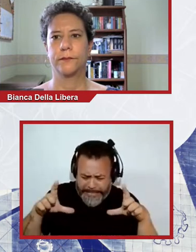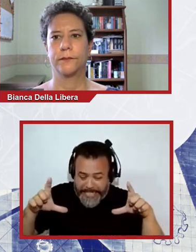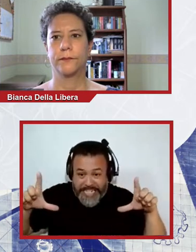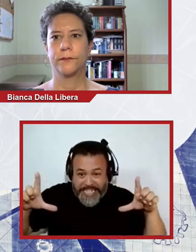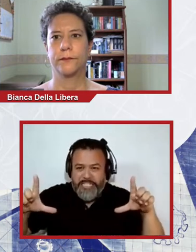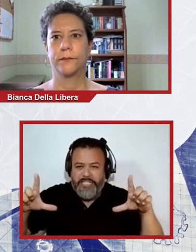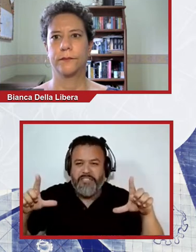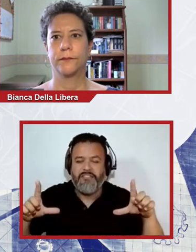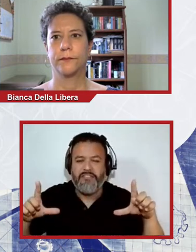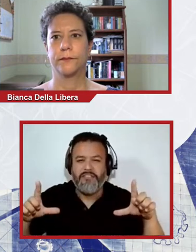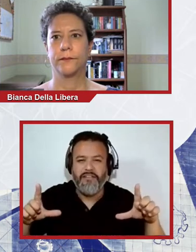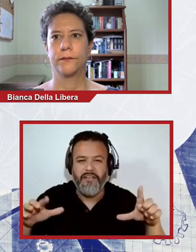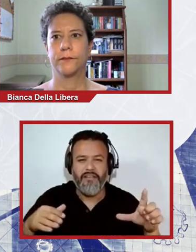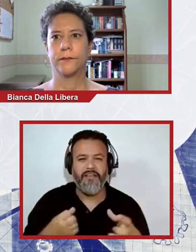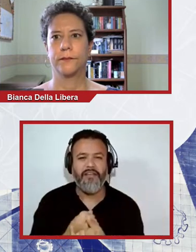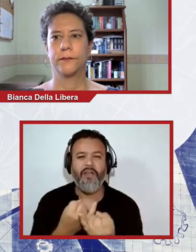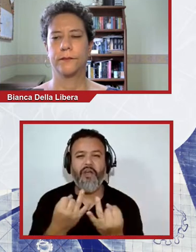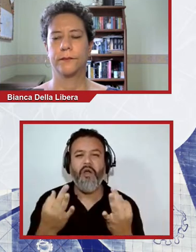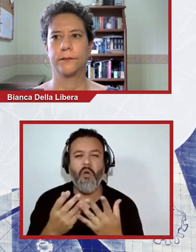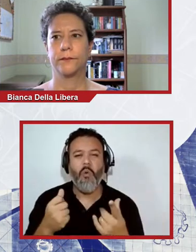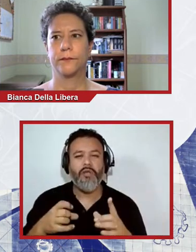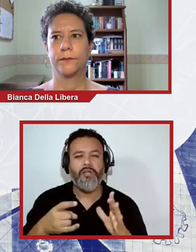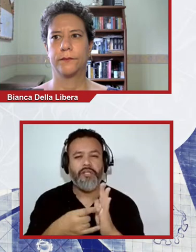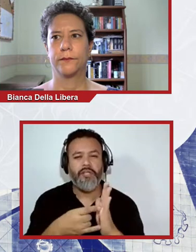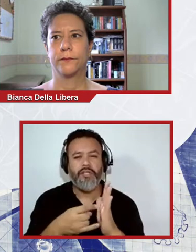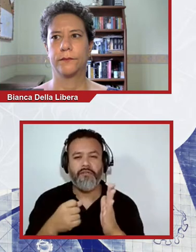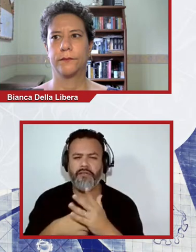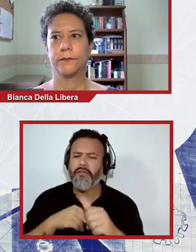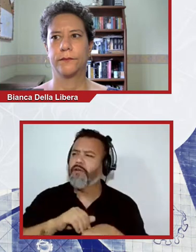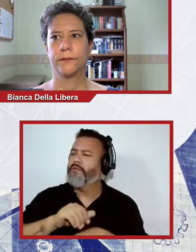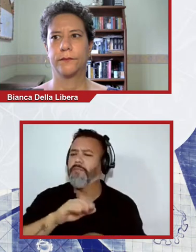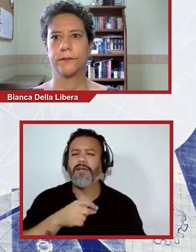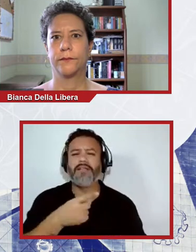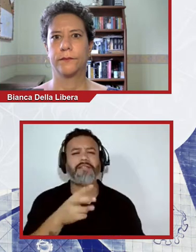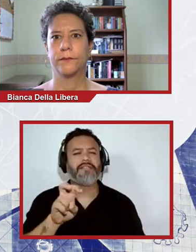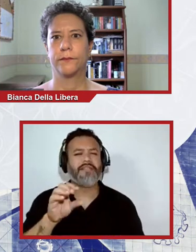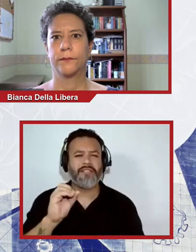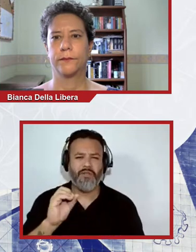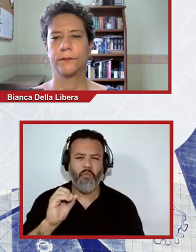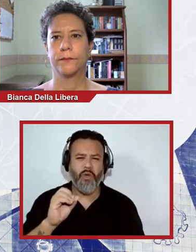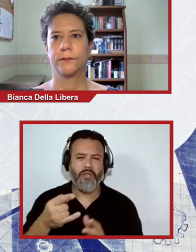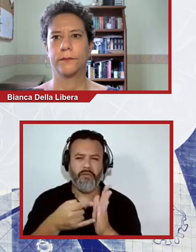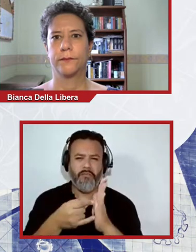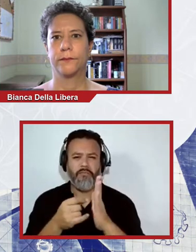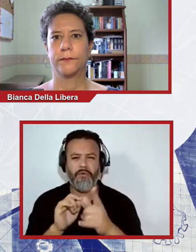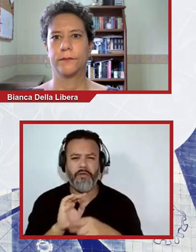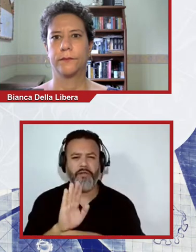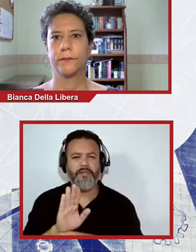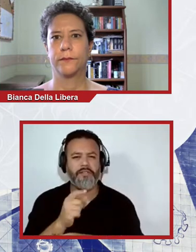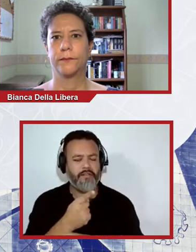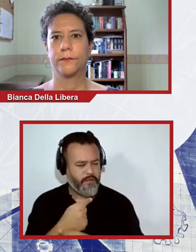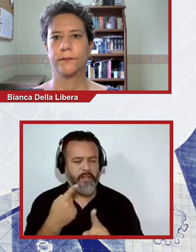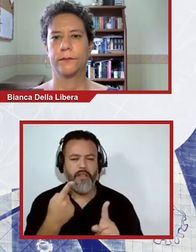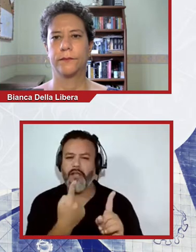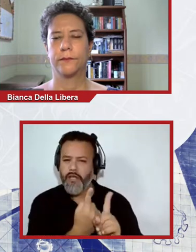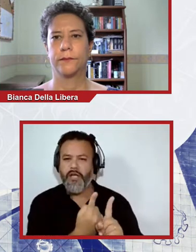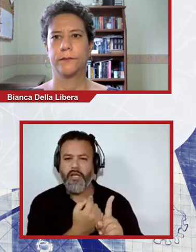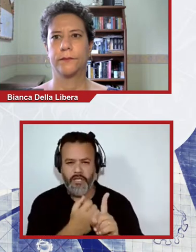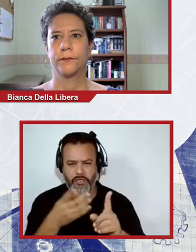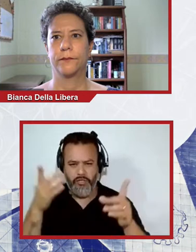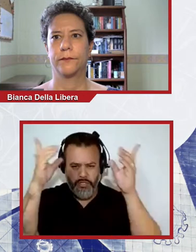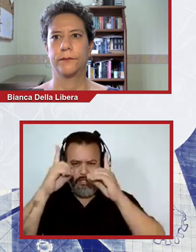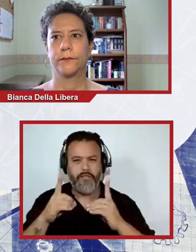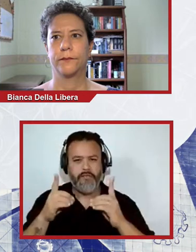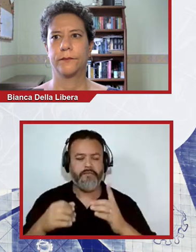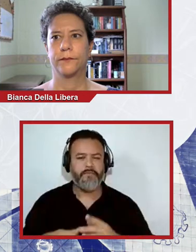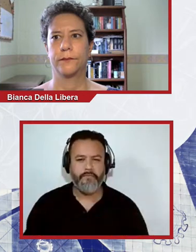uma quantidade imensa de programas, tem mais de 150 programas que atendem a diversas finalidades. Mas a essência da história é